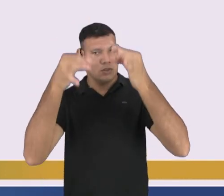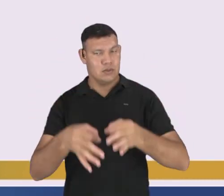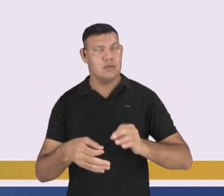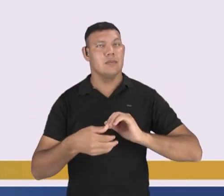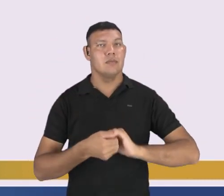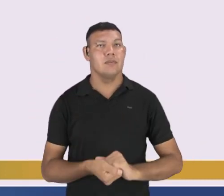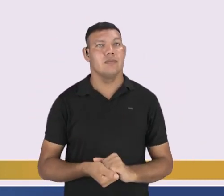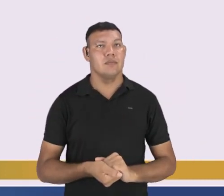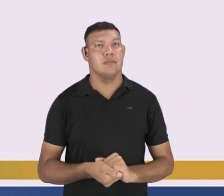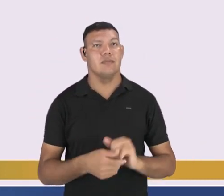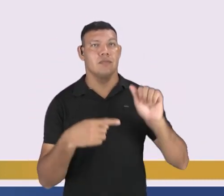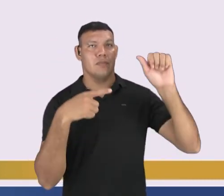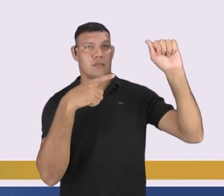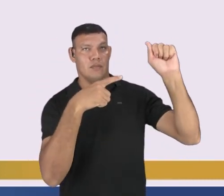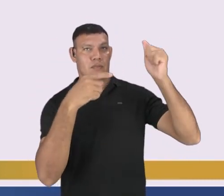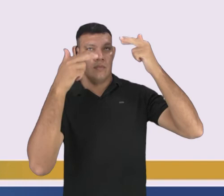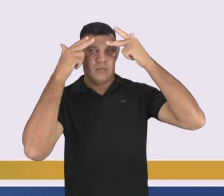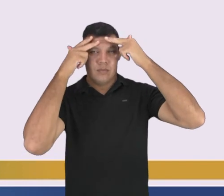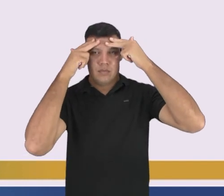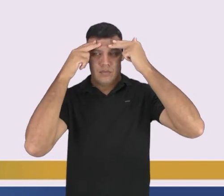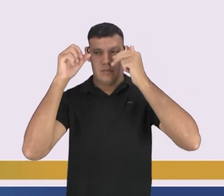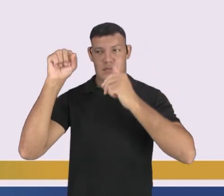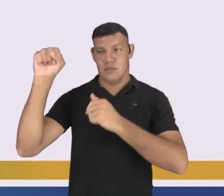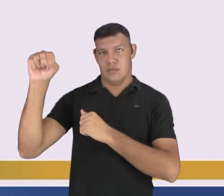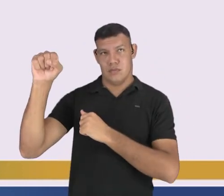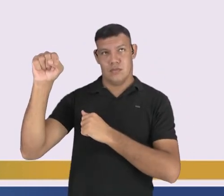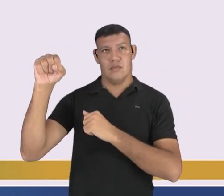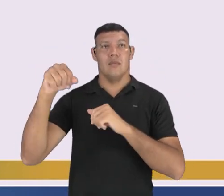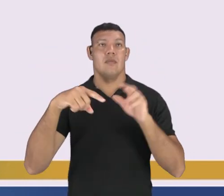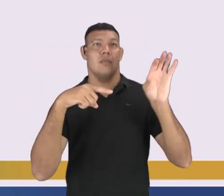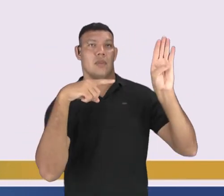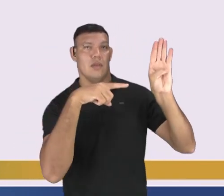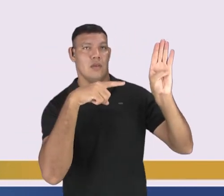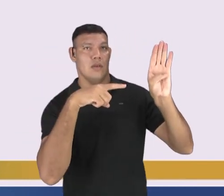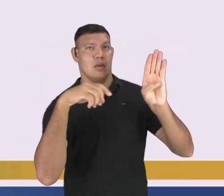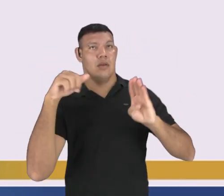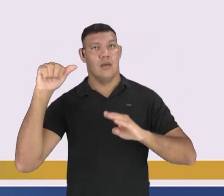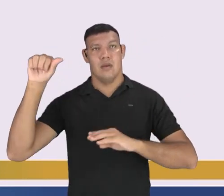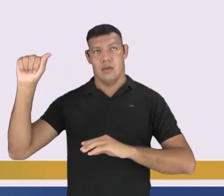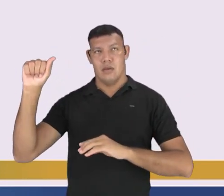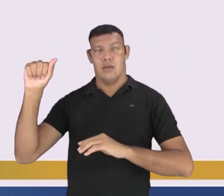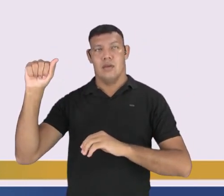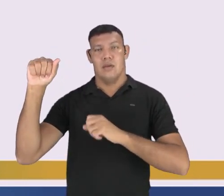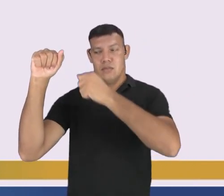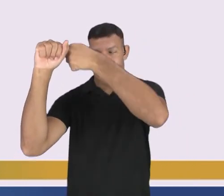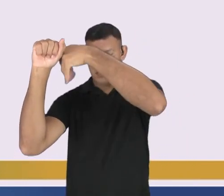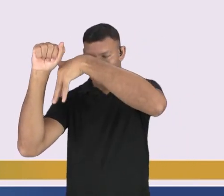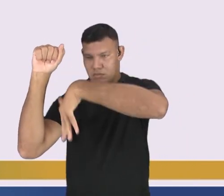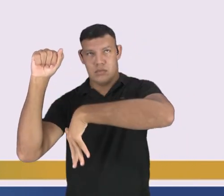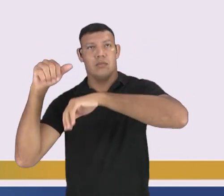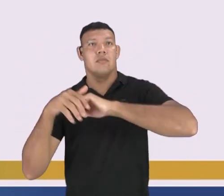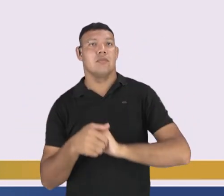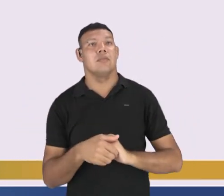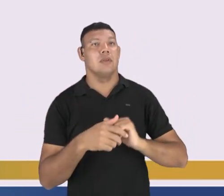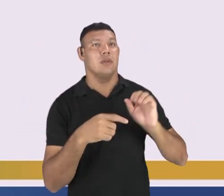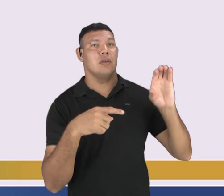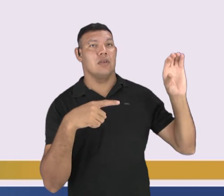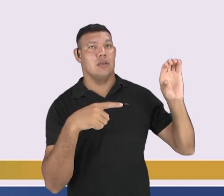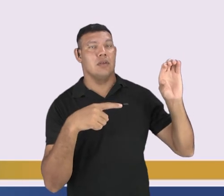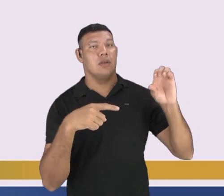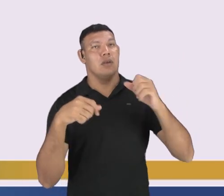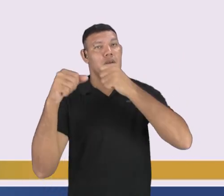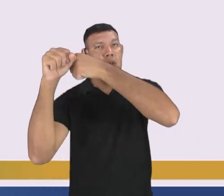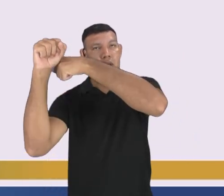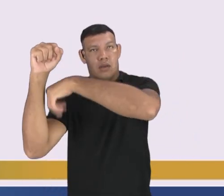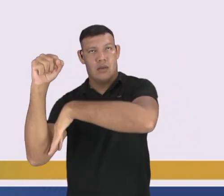central. Letra A, nervos e encéfalo. Letra B, encéfalo e gânglios. Letra C, gânglios e nervos. Letra D,